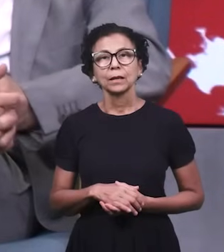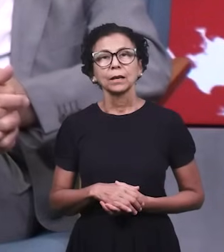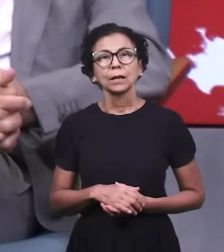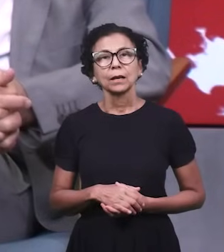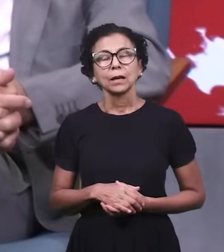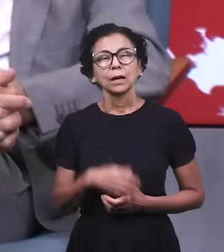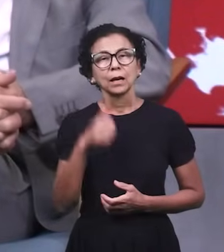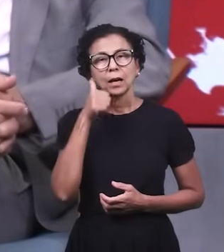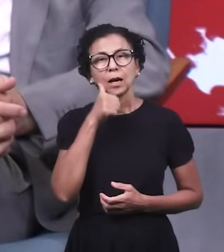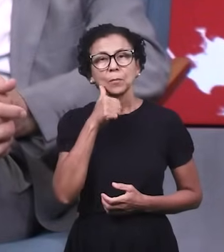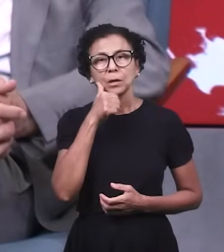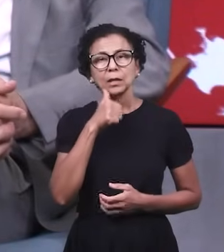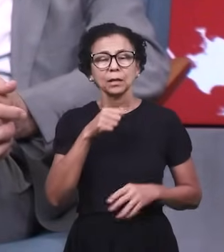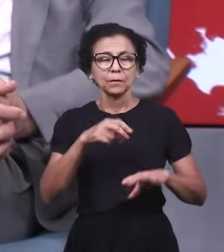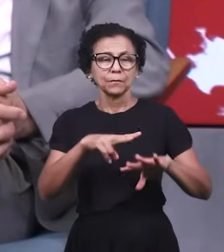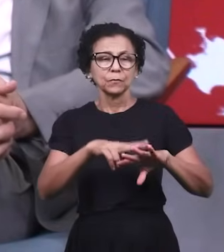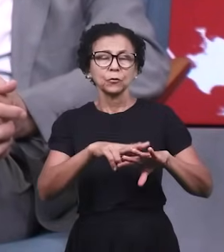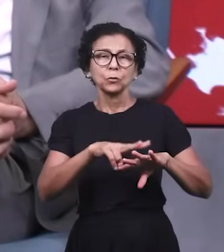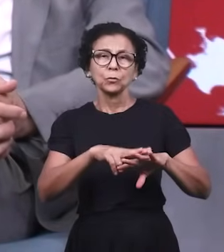Há um ensino ali? Há.